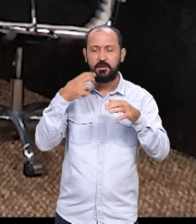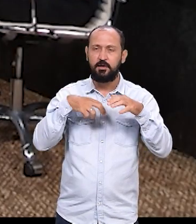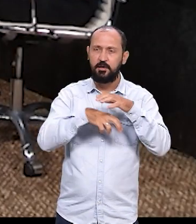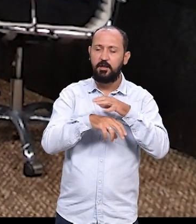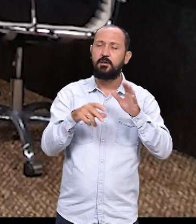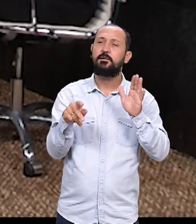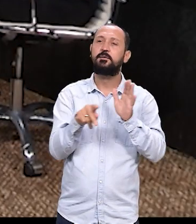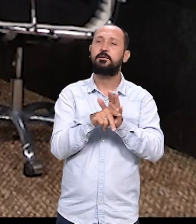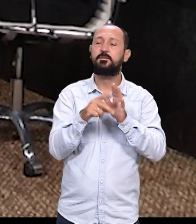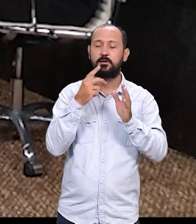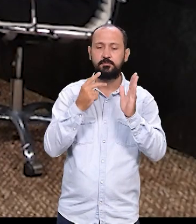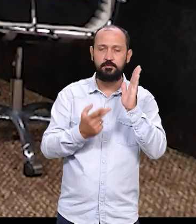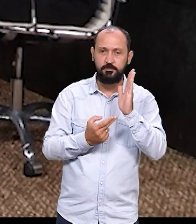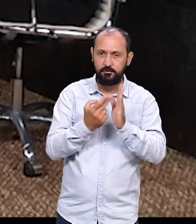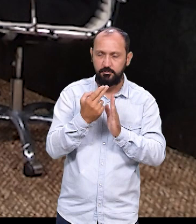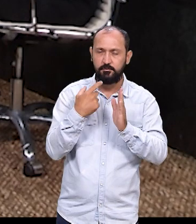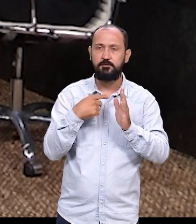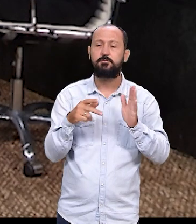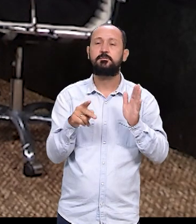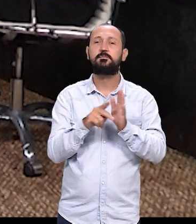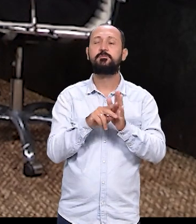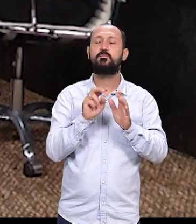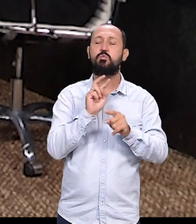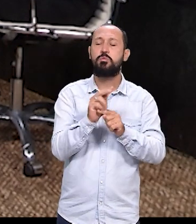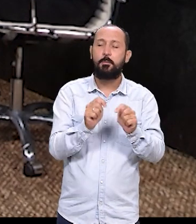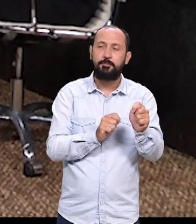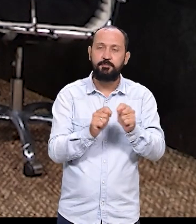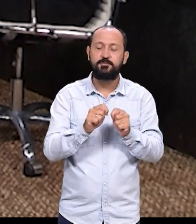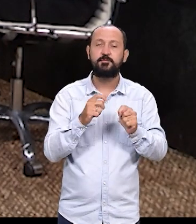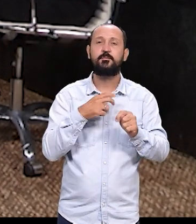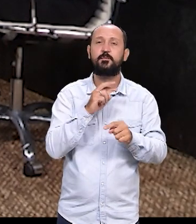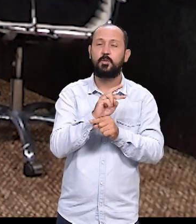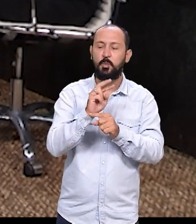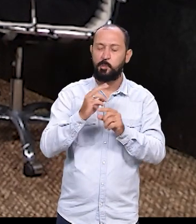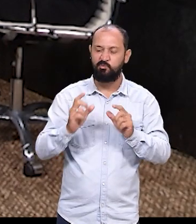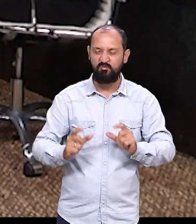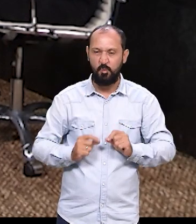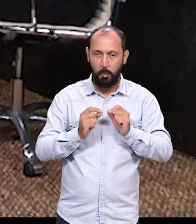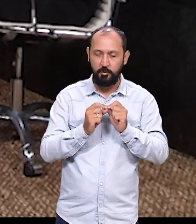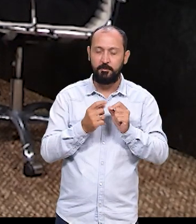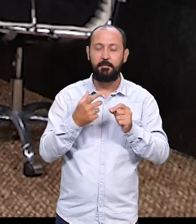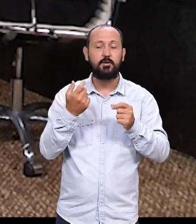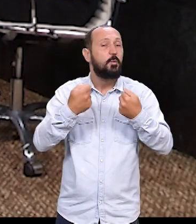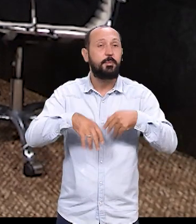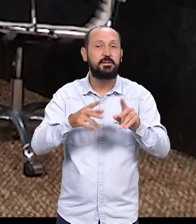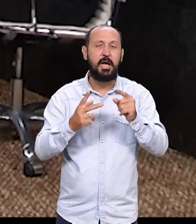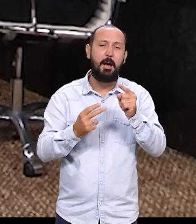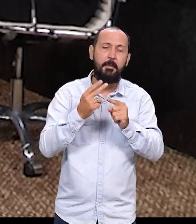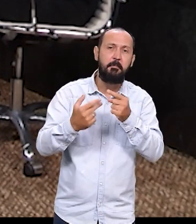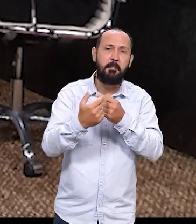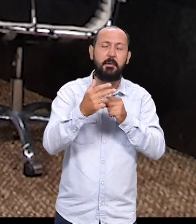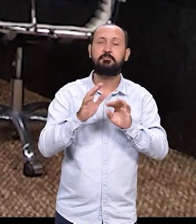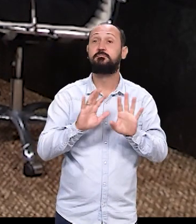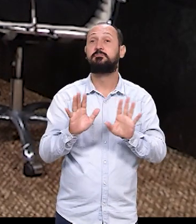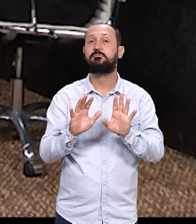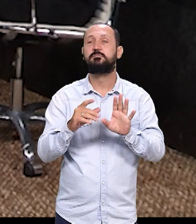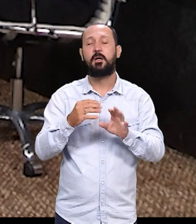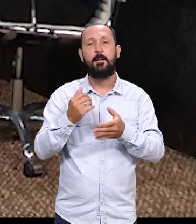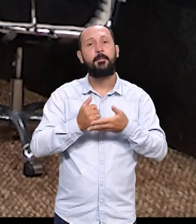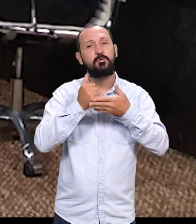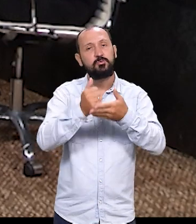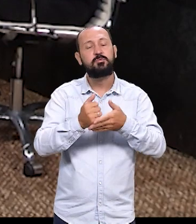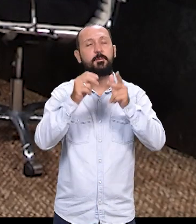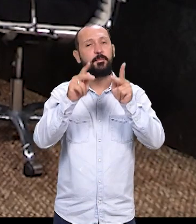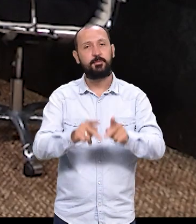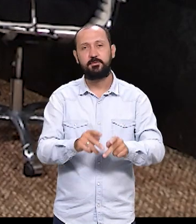hoje nós temos modalidades como radioterapia as técnicas cirúrgicas as técnicas conservadoras né que mantém o órgão com menos